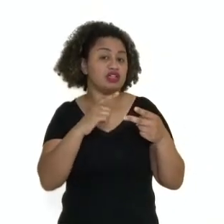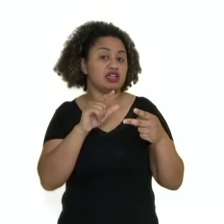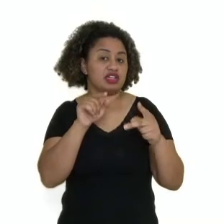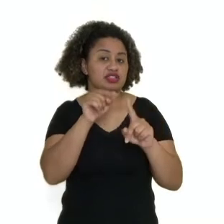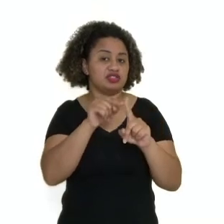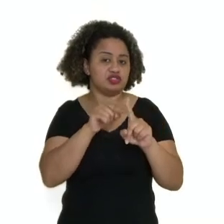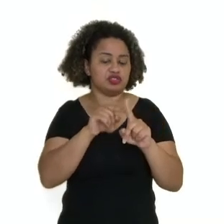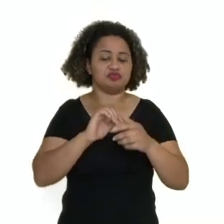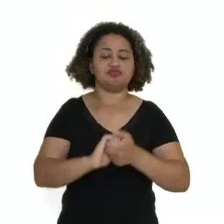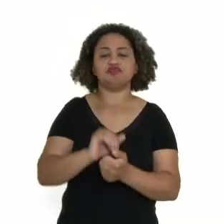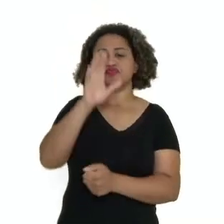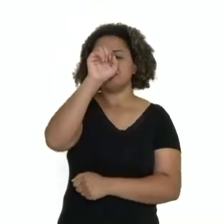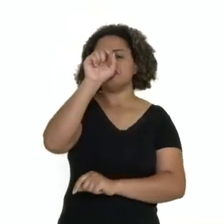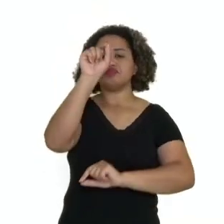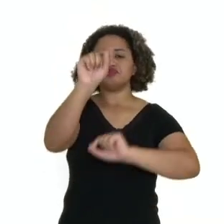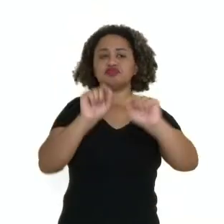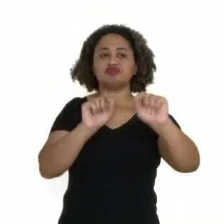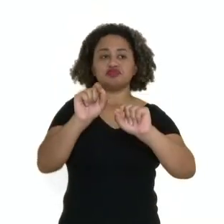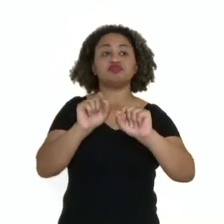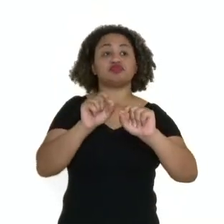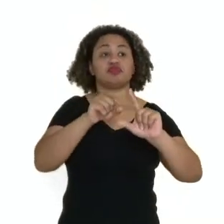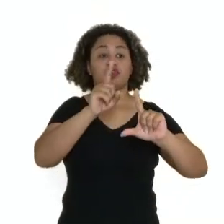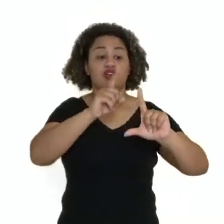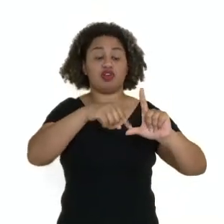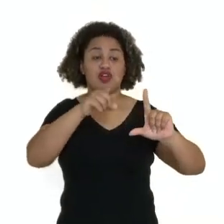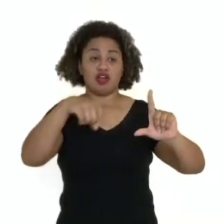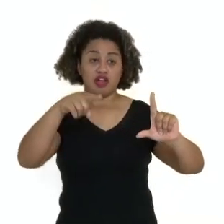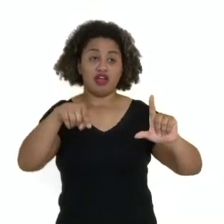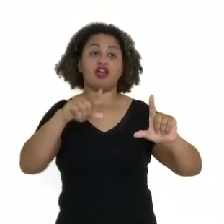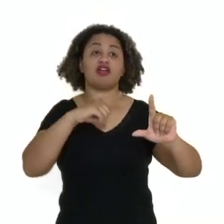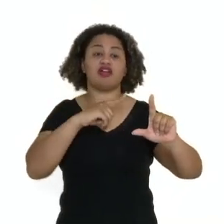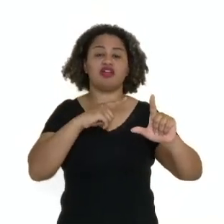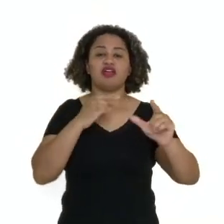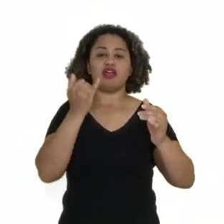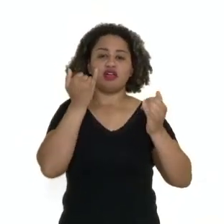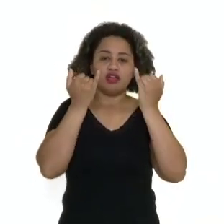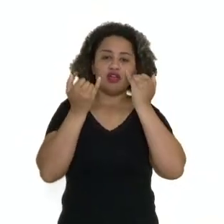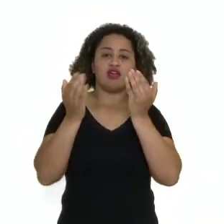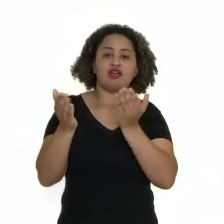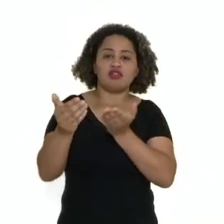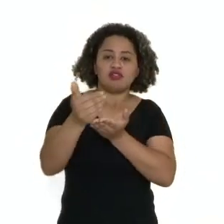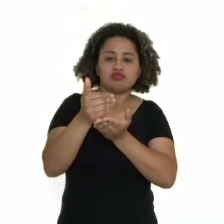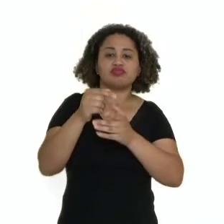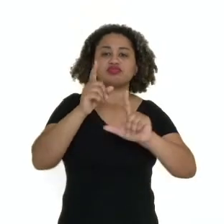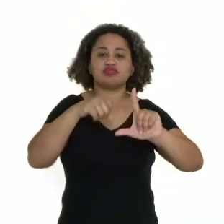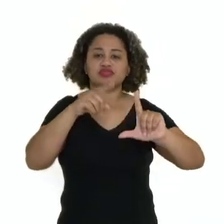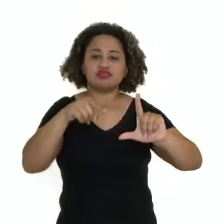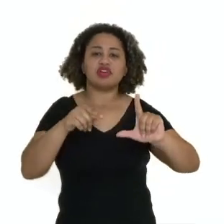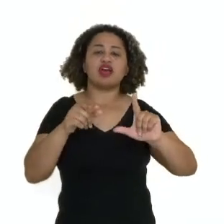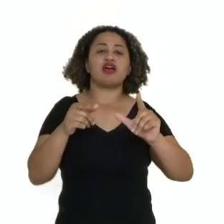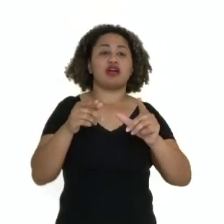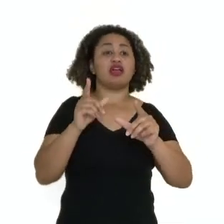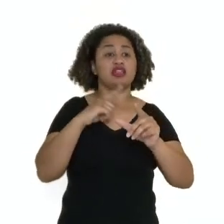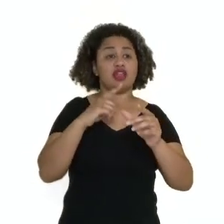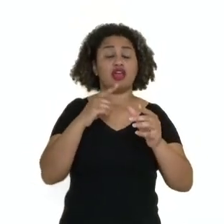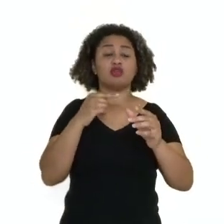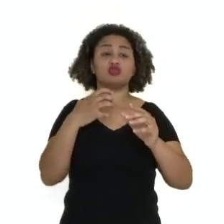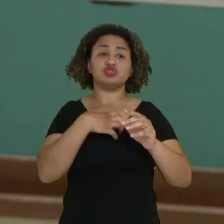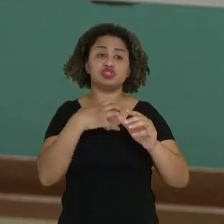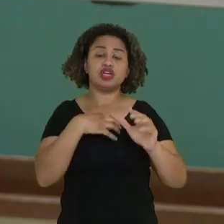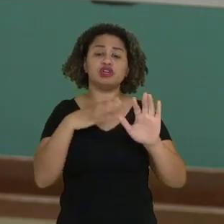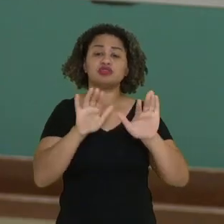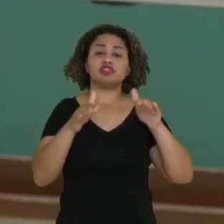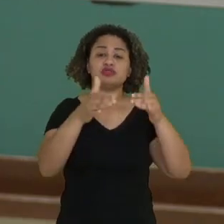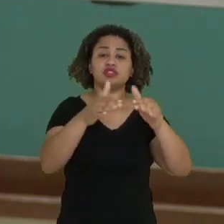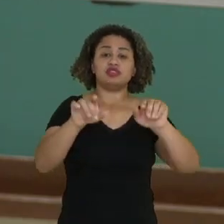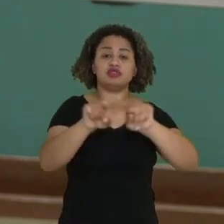que aprendemos? Gráficos são alimentados por dados estatísticos e apresentam formatos específicos e